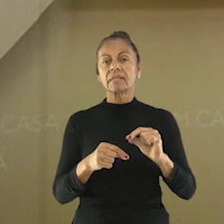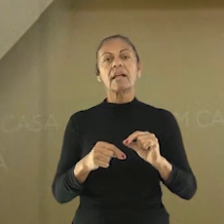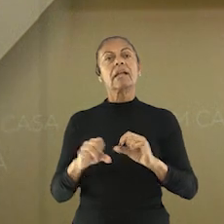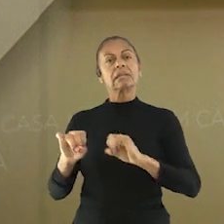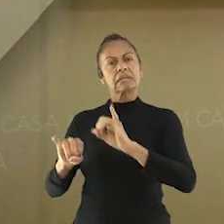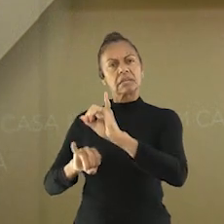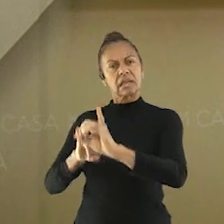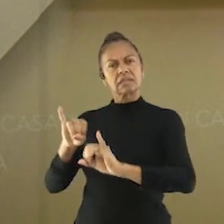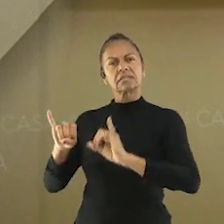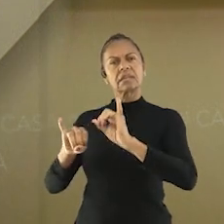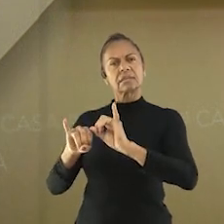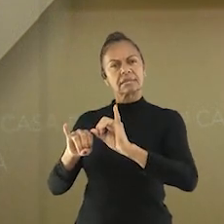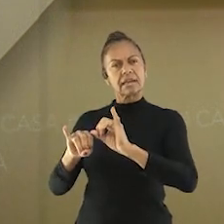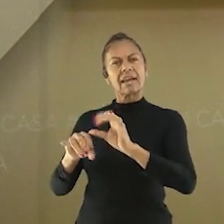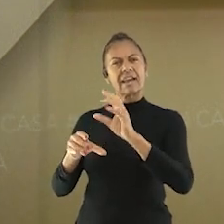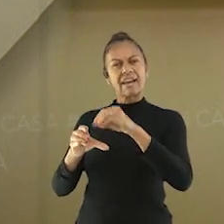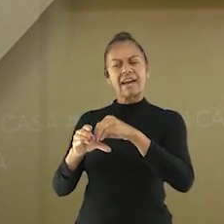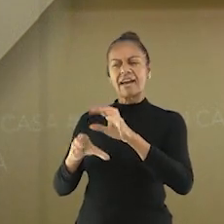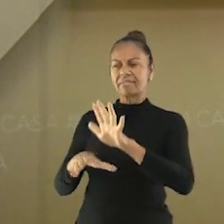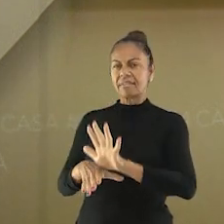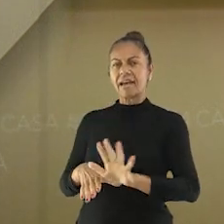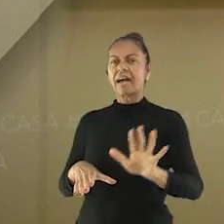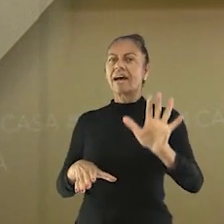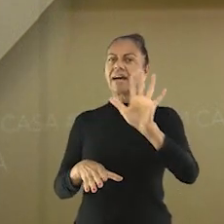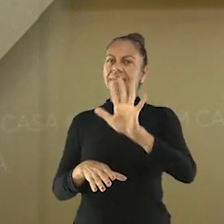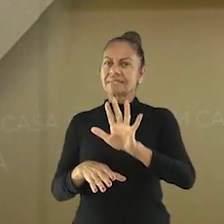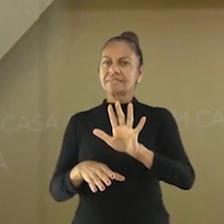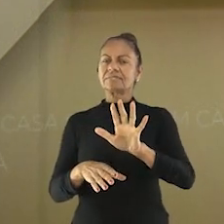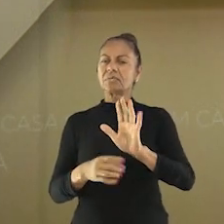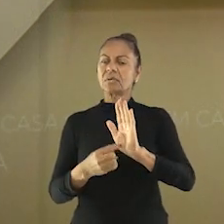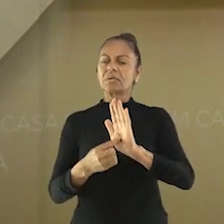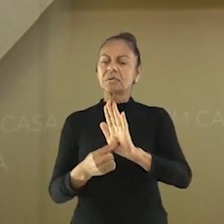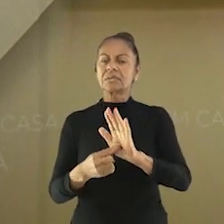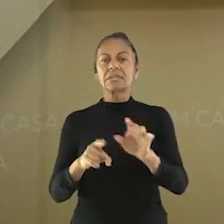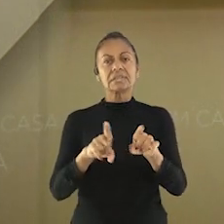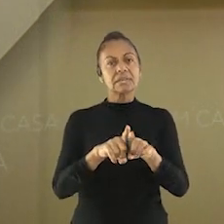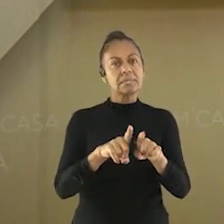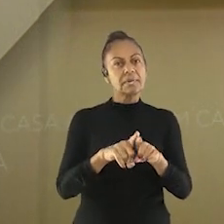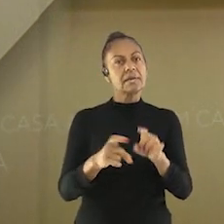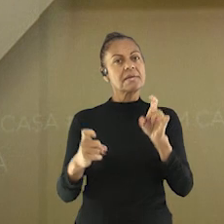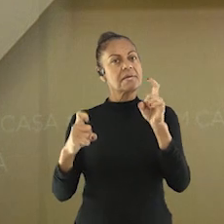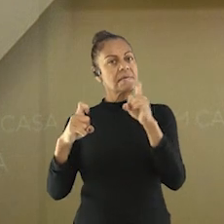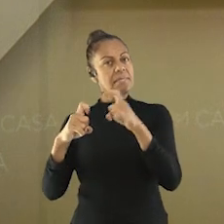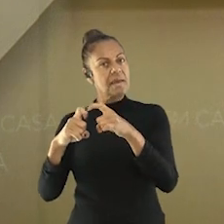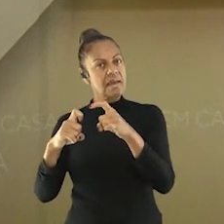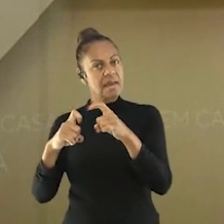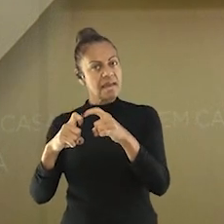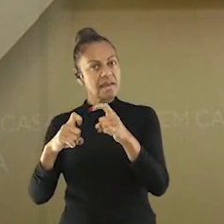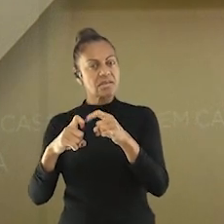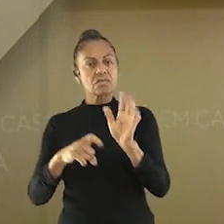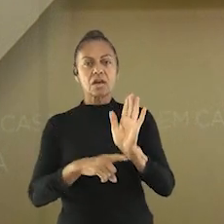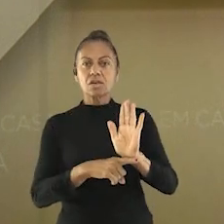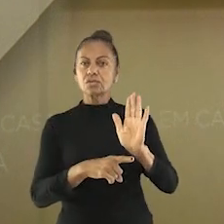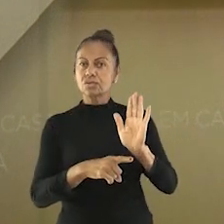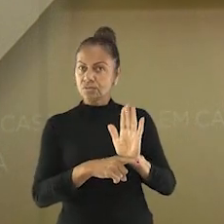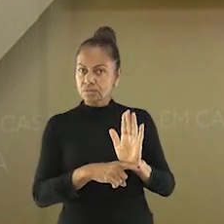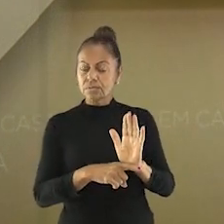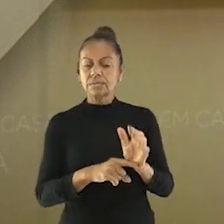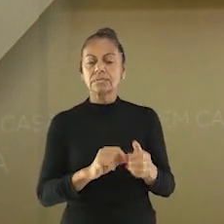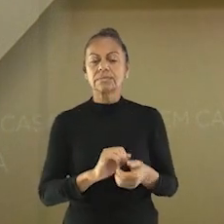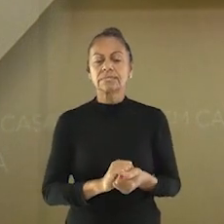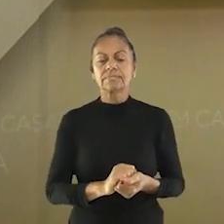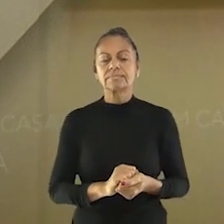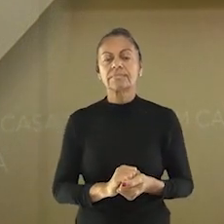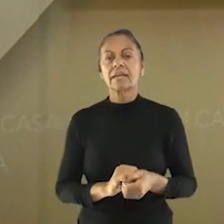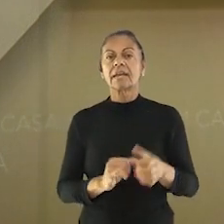internet, tá? O seu profissional médico, o seu médico pode estar te orientando, também fornecendo um. Nesse aqui, em especial, nós temos as